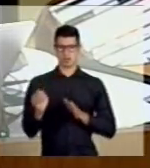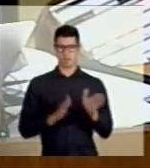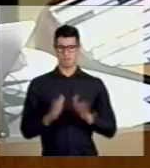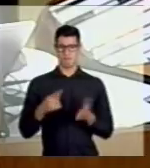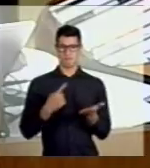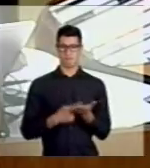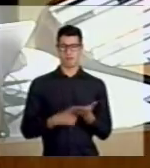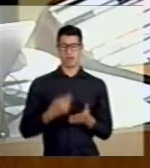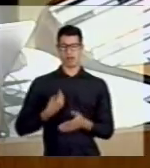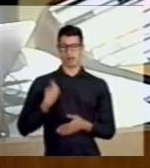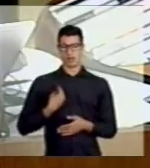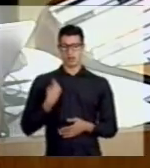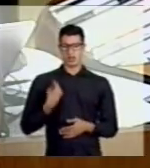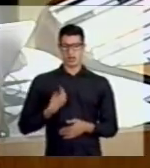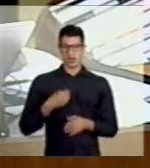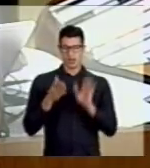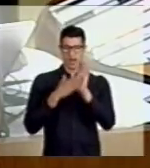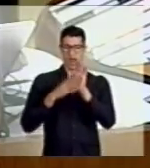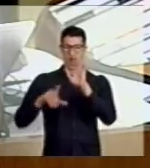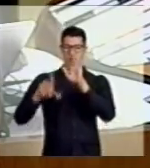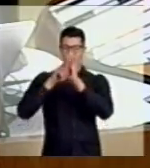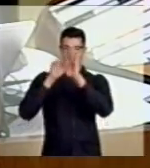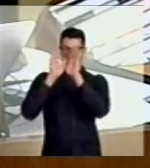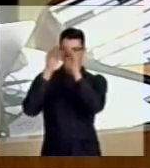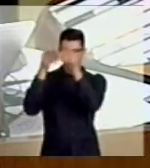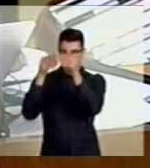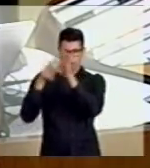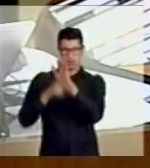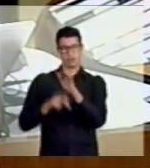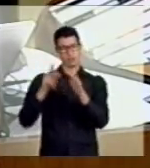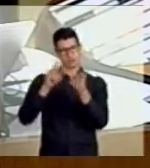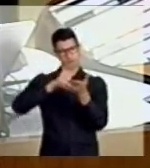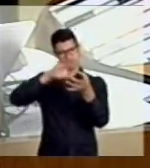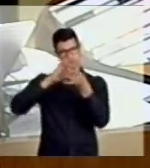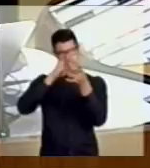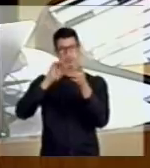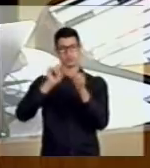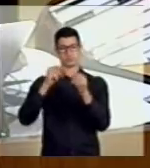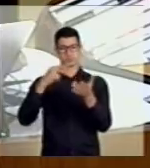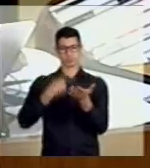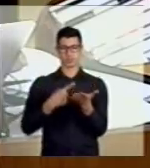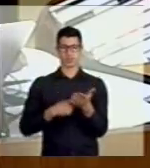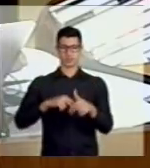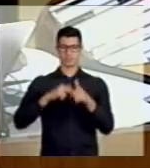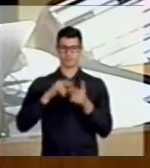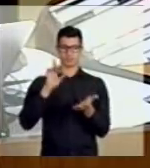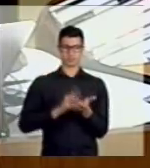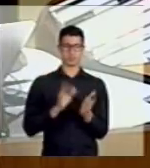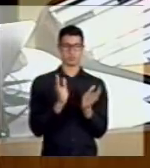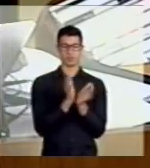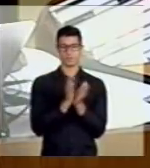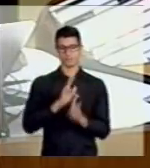acordo ante a inexistência de previsão legal específica para que avenças coletivas sejam firmadas por legitimados